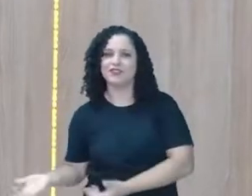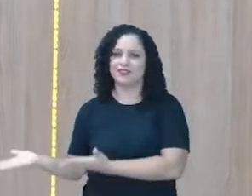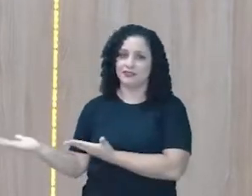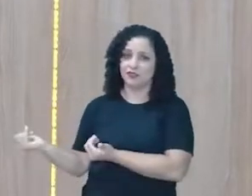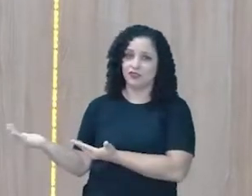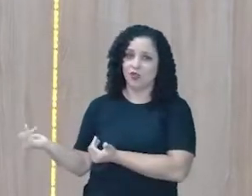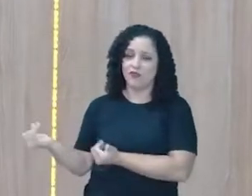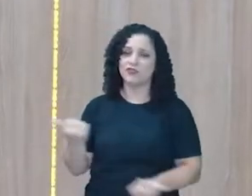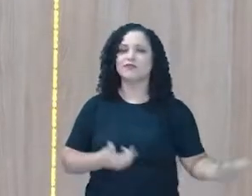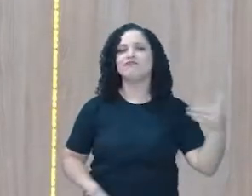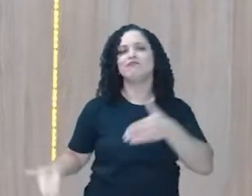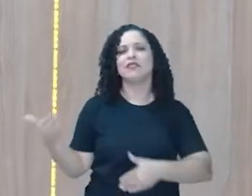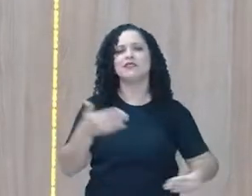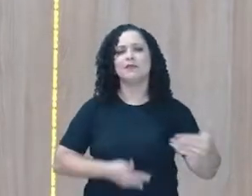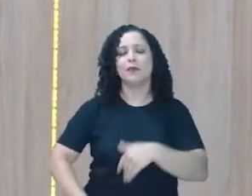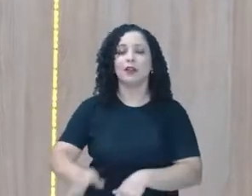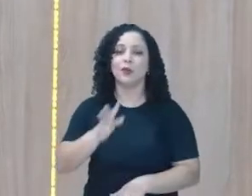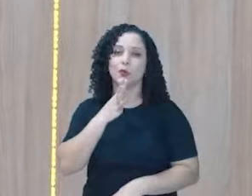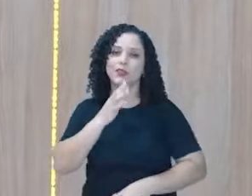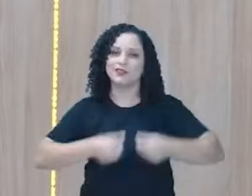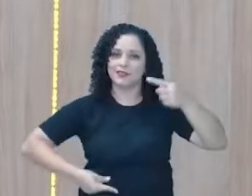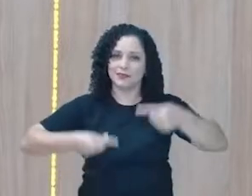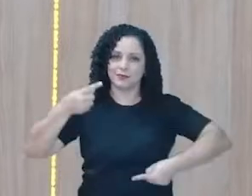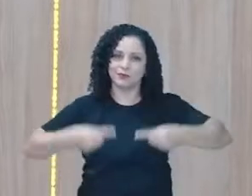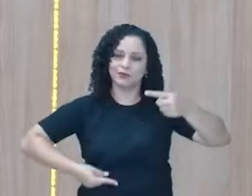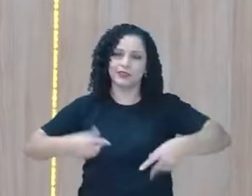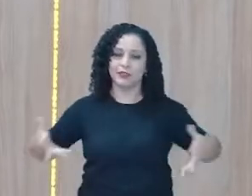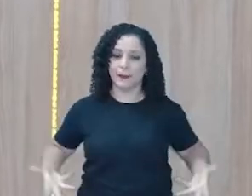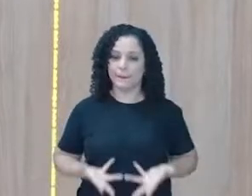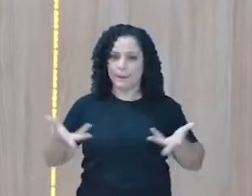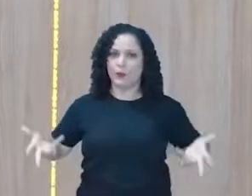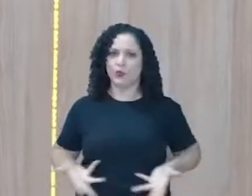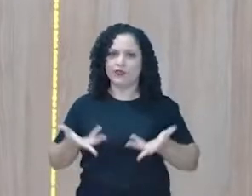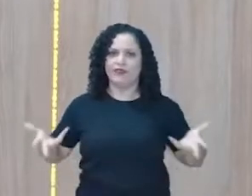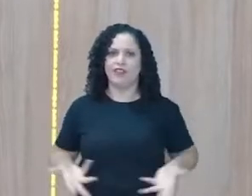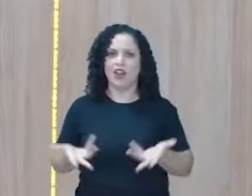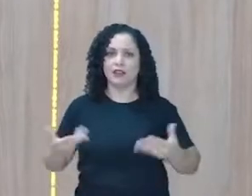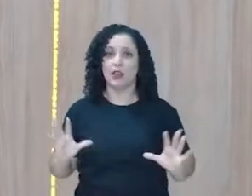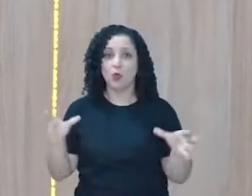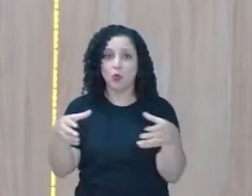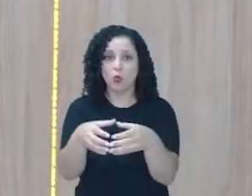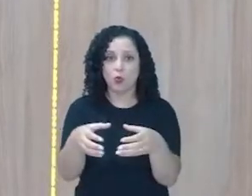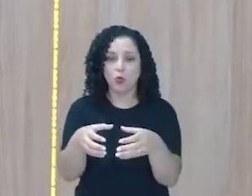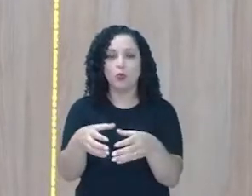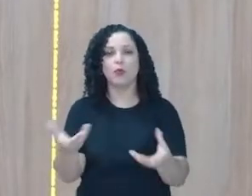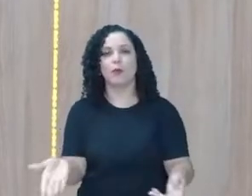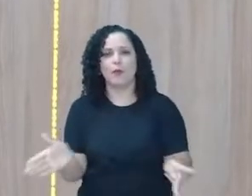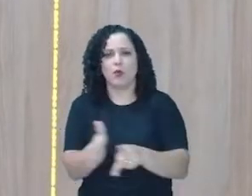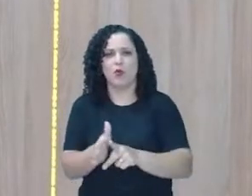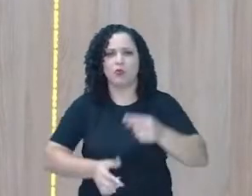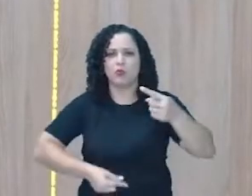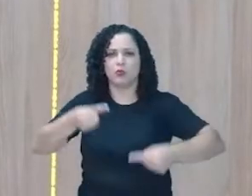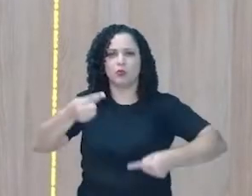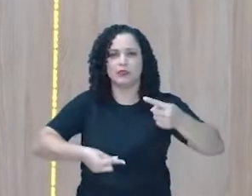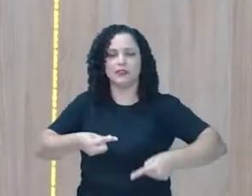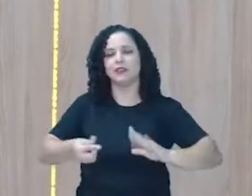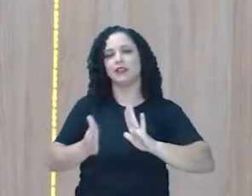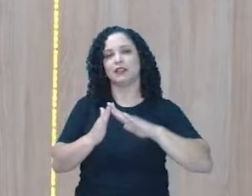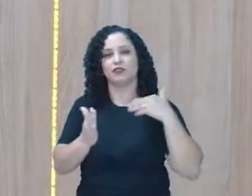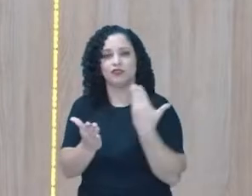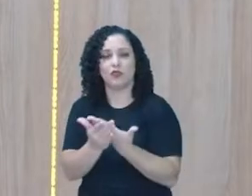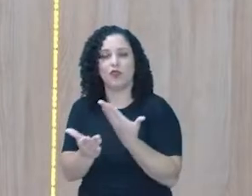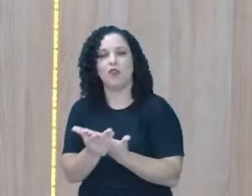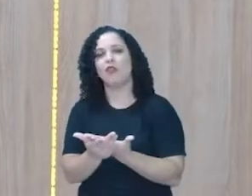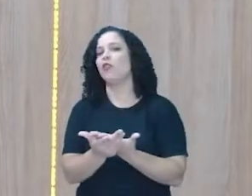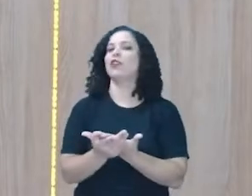jovens, né? Se engajar politicamente, incentivar um grêmio estudantil na sua escola, né? Para que vocês possam,